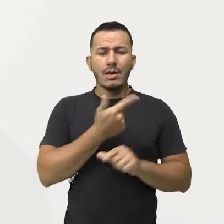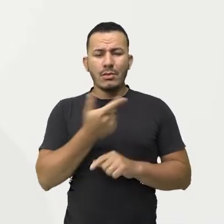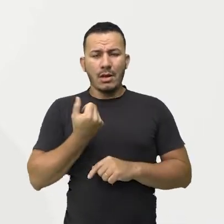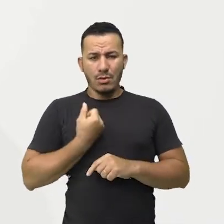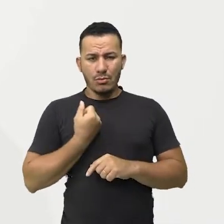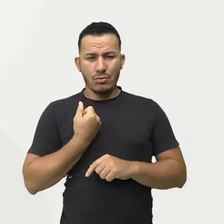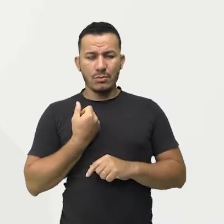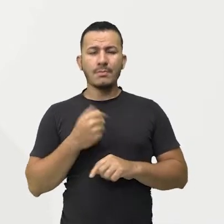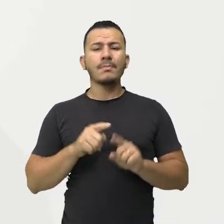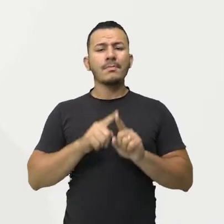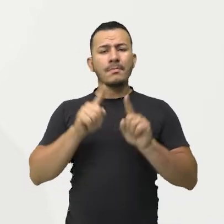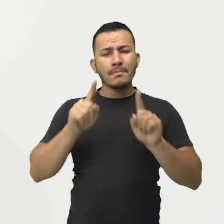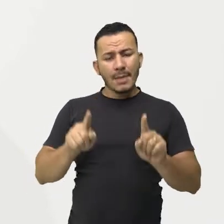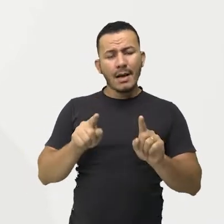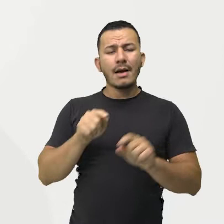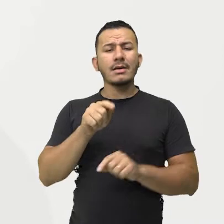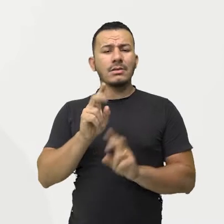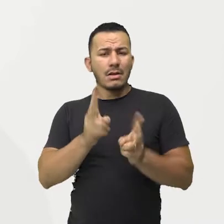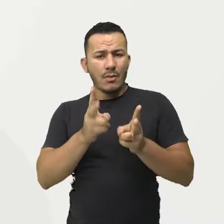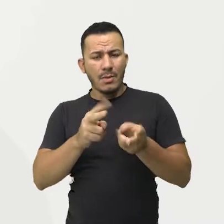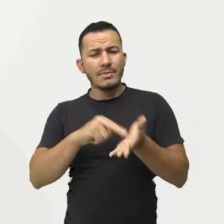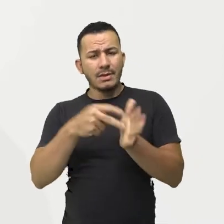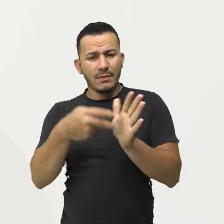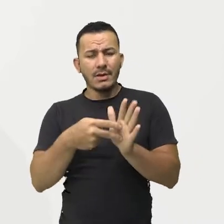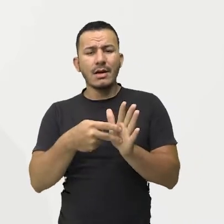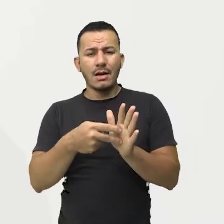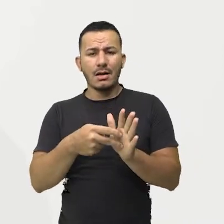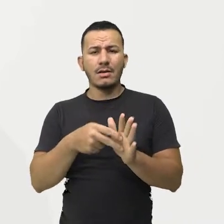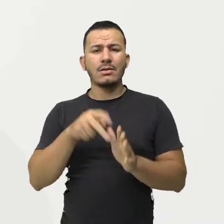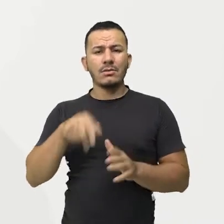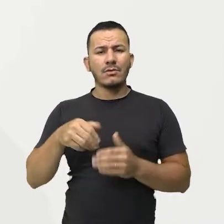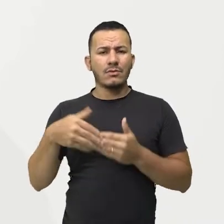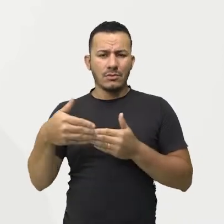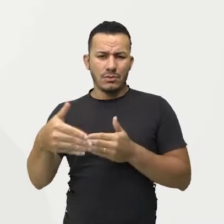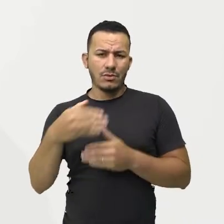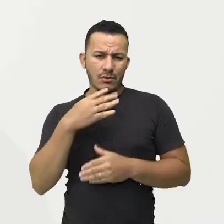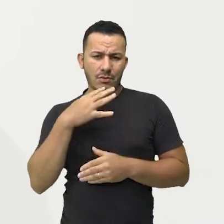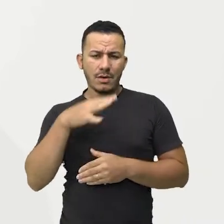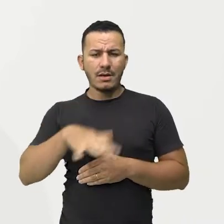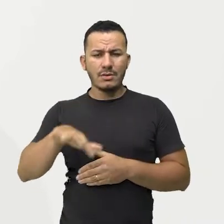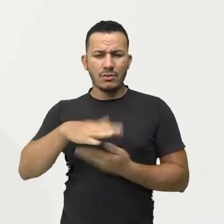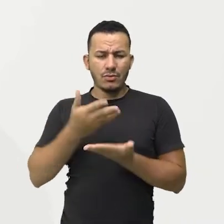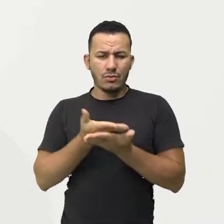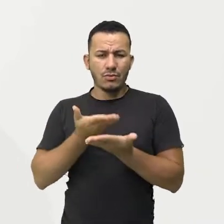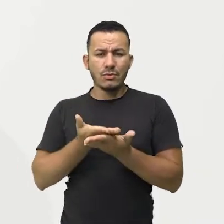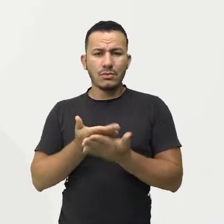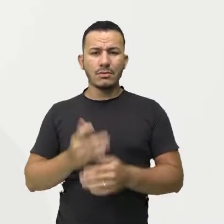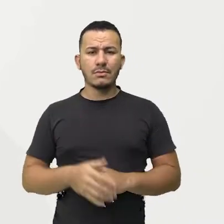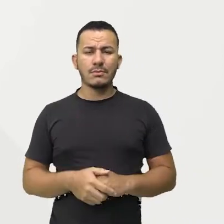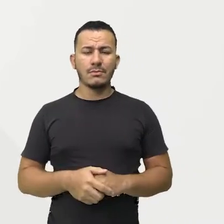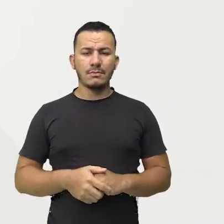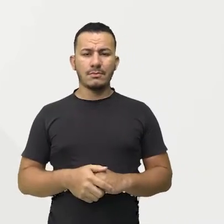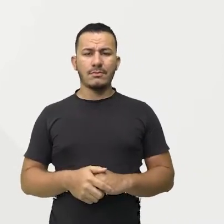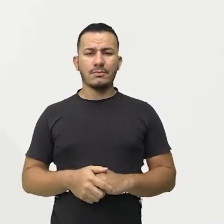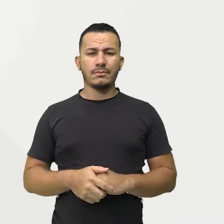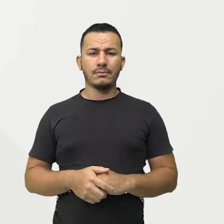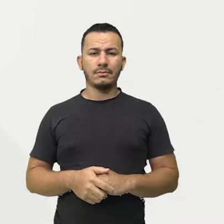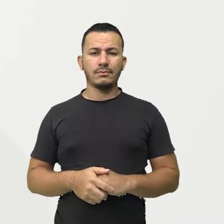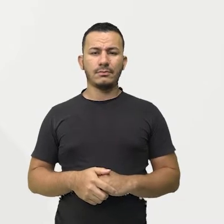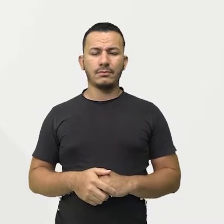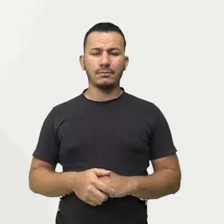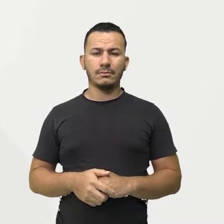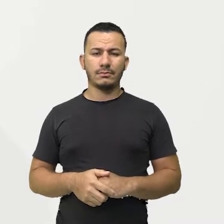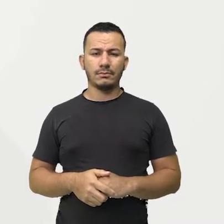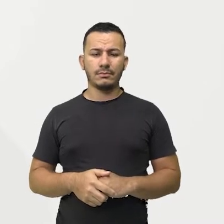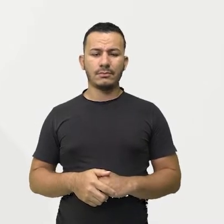ideia ainda continua aquela mesma ideia que você já viu um dia aí ao longo da sua vida acadêmica. Então, pensa aí comigo. Pensa aí, ó. Pensa aí.